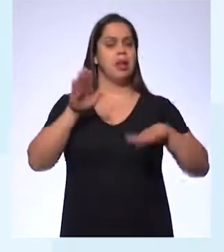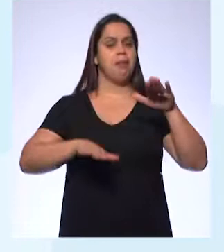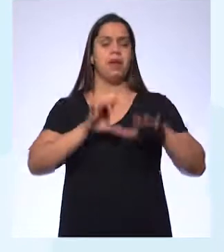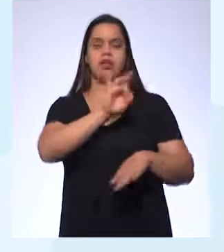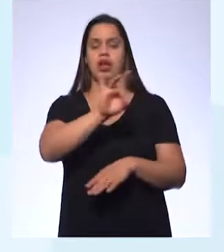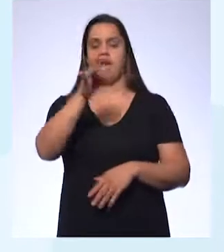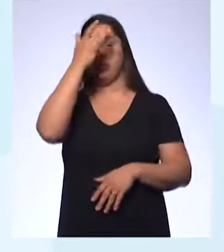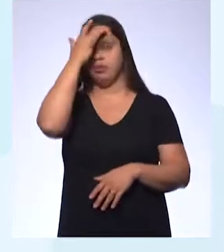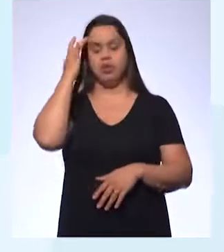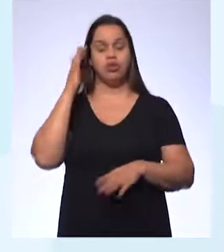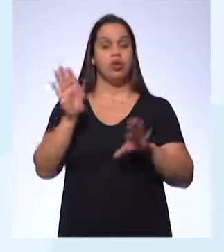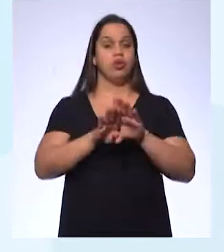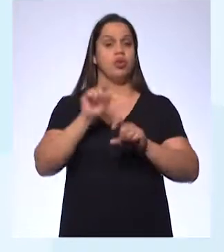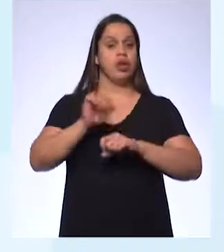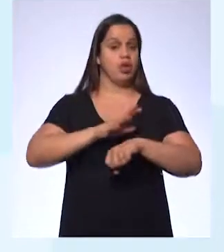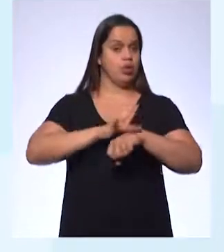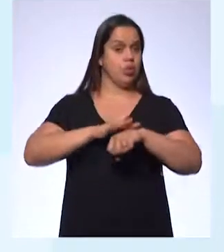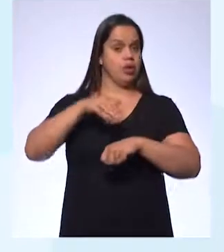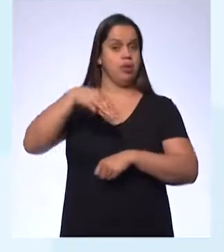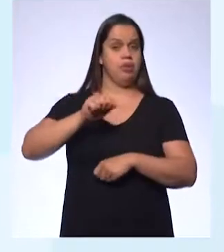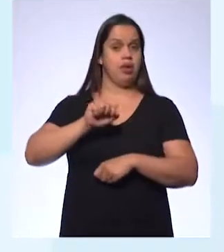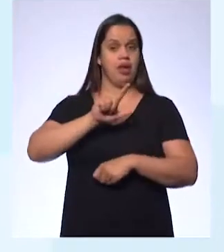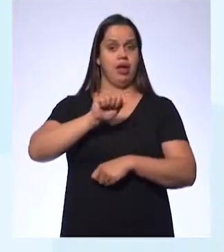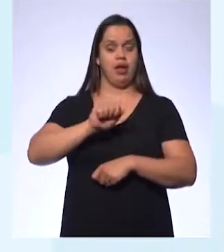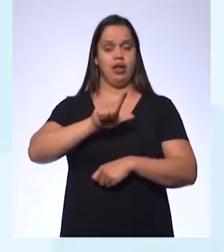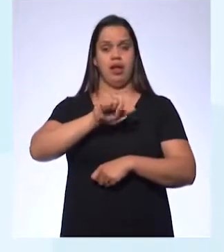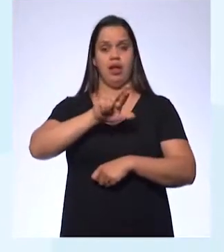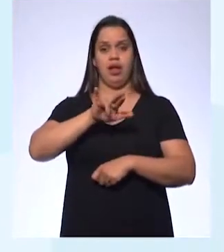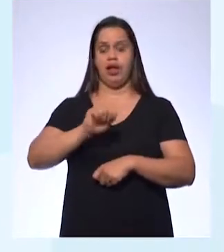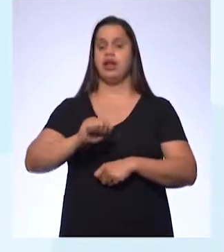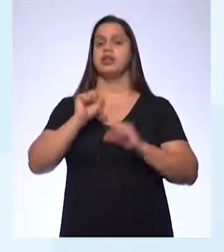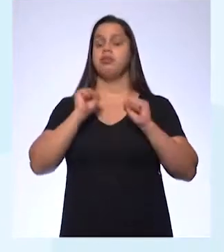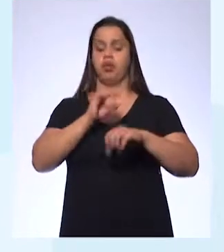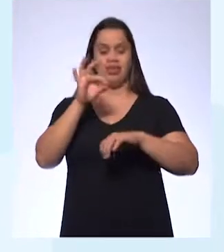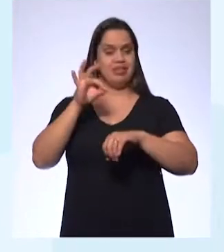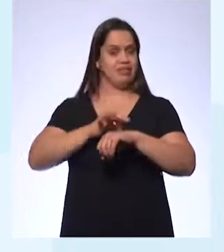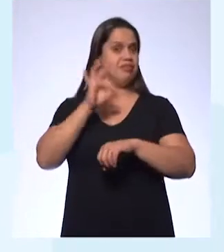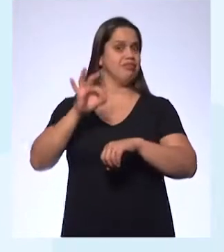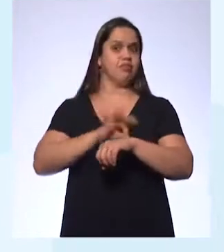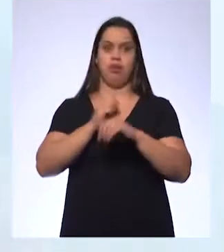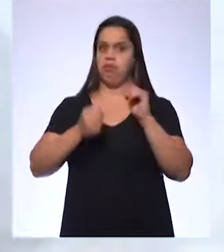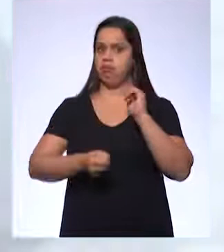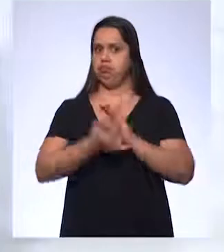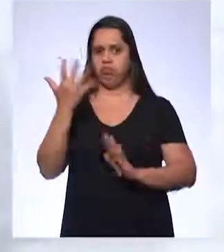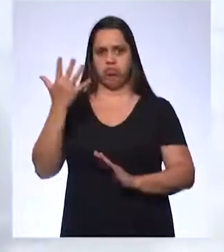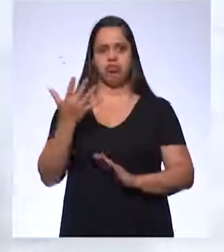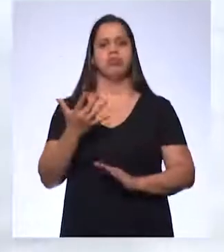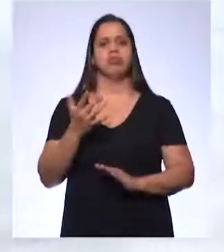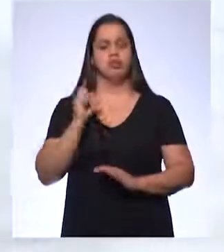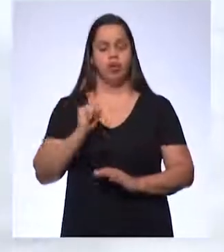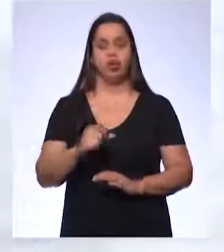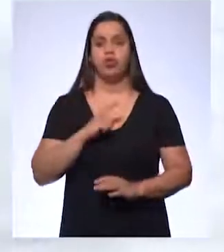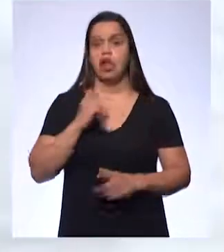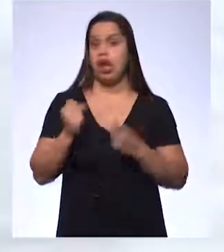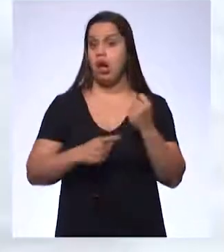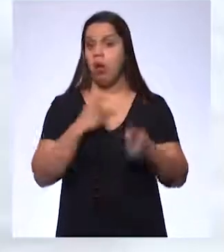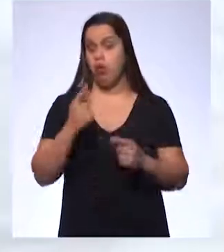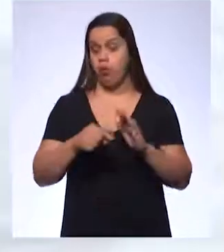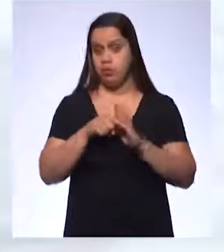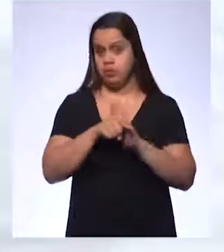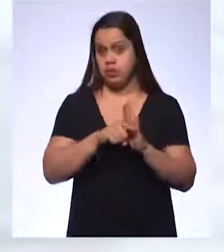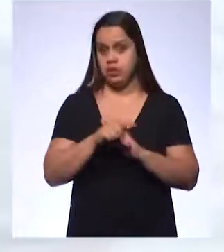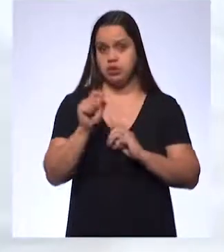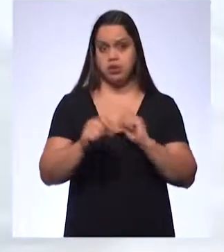pessoa, né? E a malária, ela tem esse problema que você pode pegar ela várias vezes, tá bom? Existem alguns estudos, né?